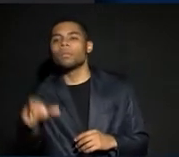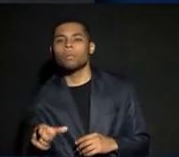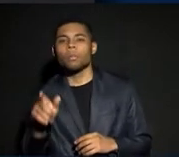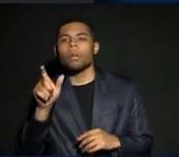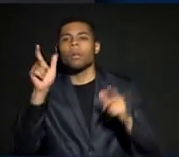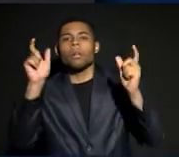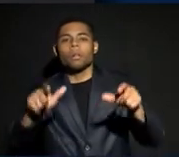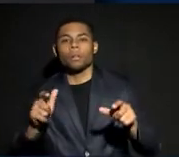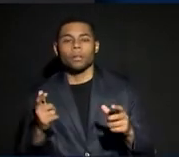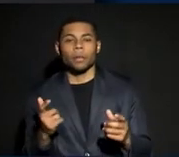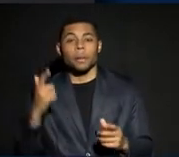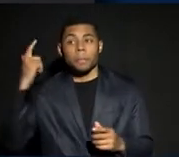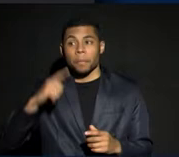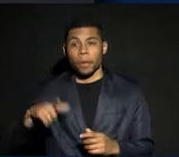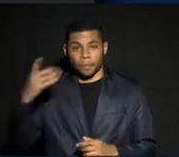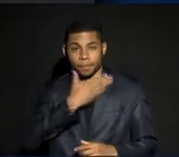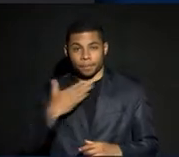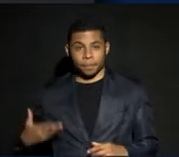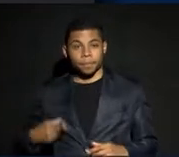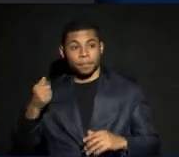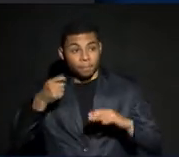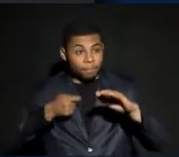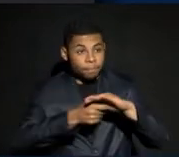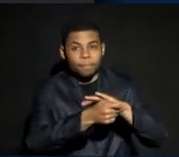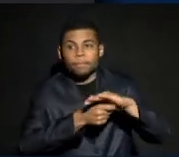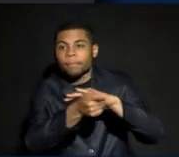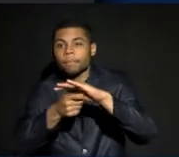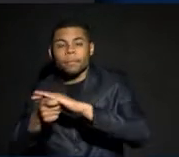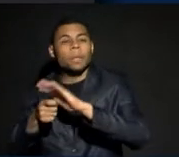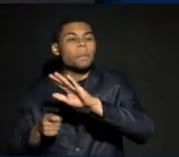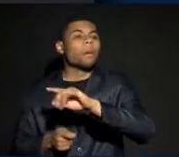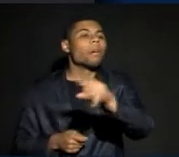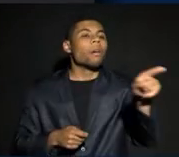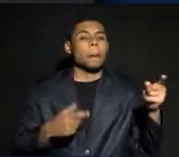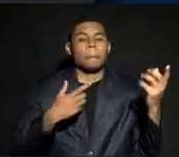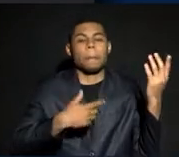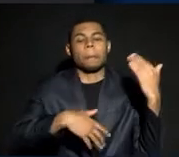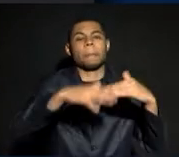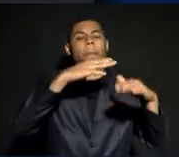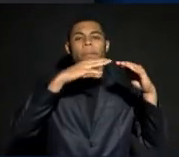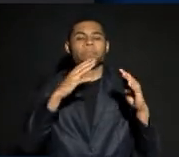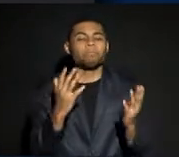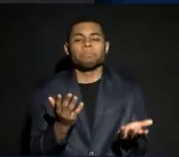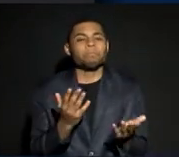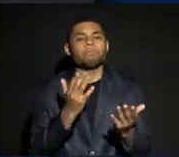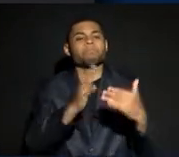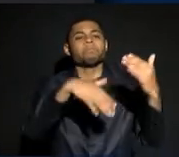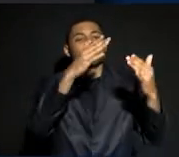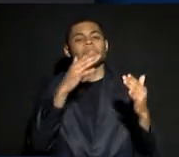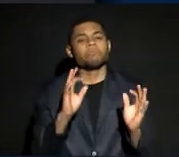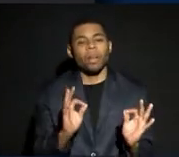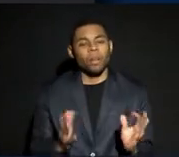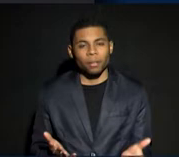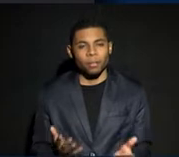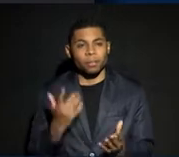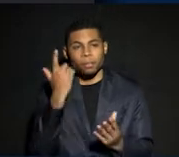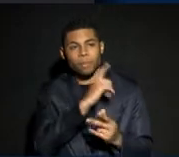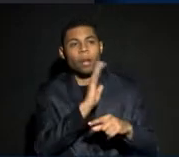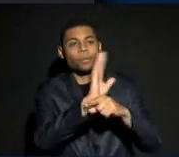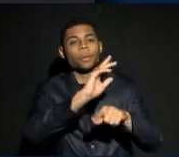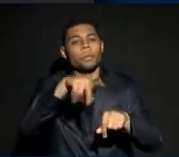pelo poder público não faz sistema. Não estão fazendo nada de grande importância para o